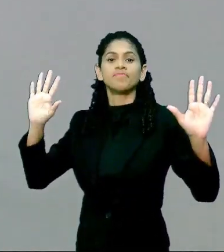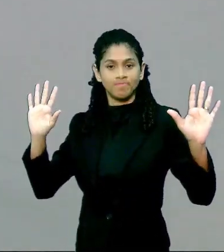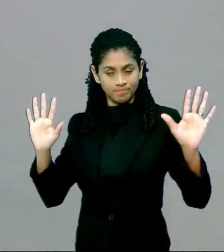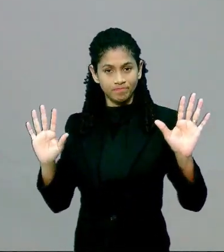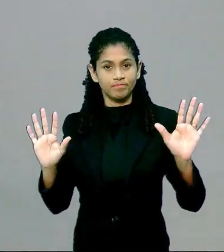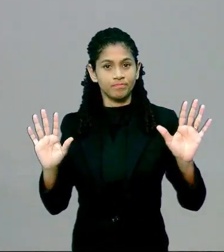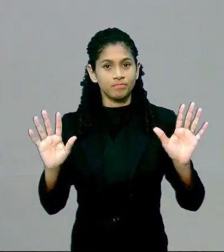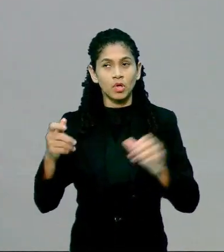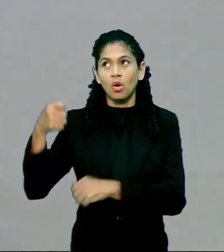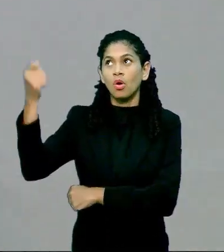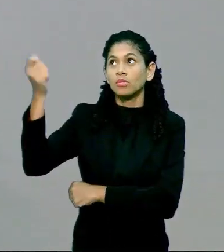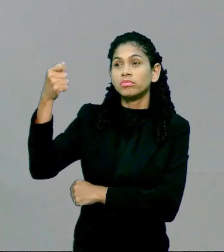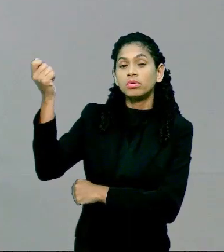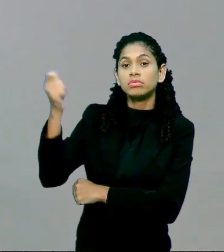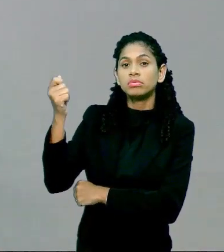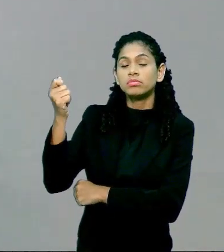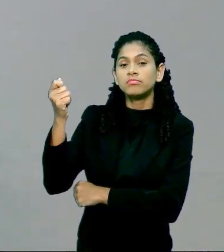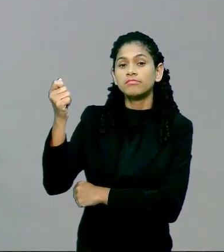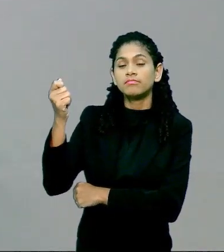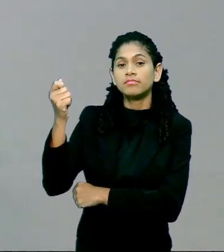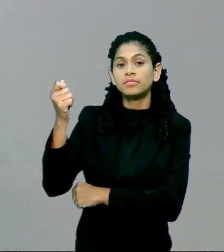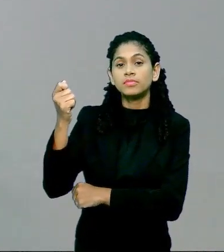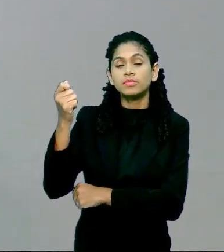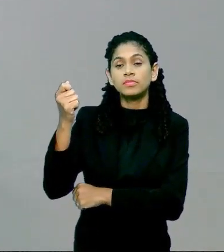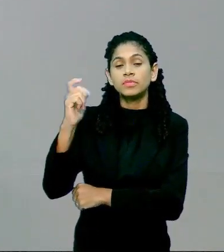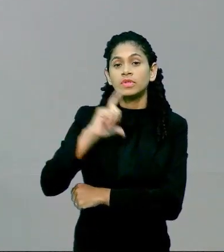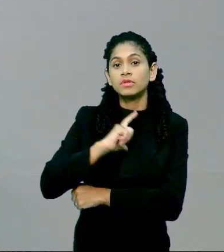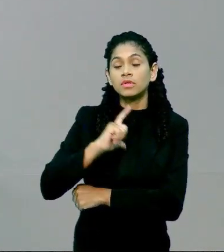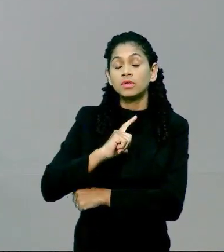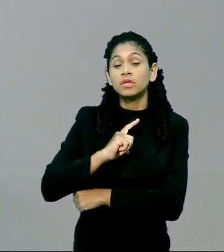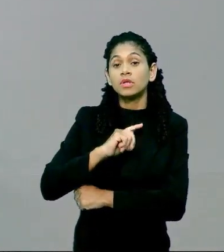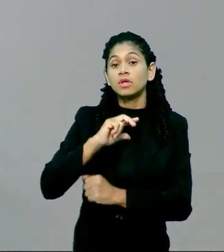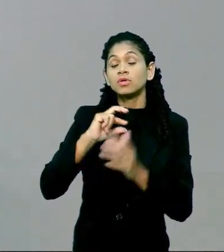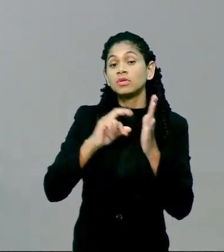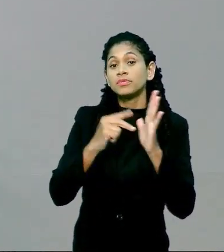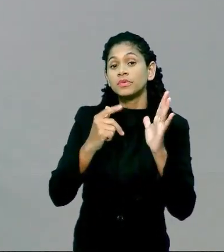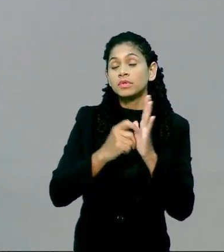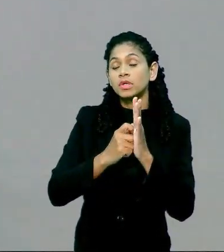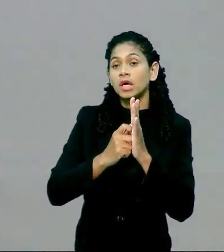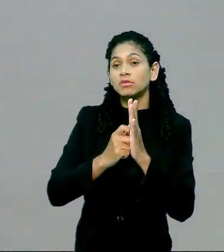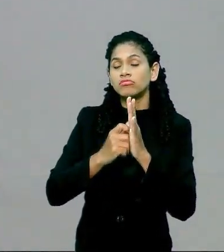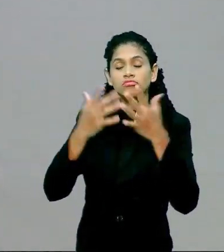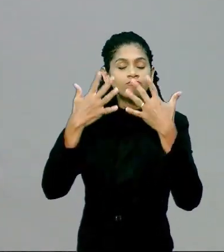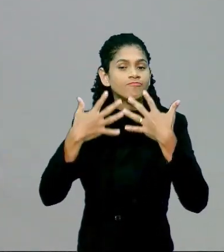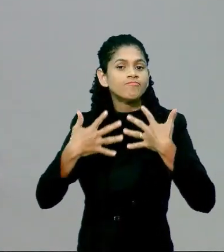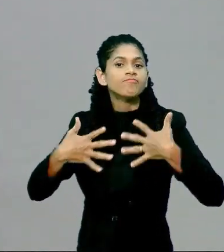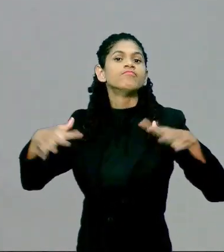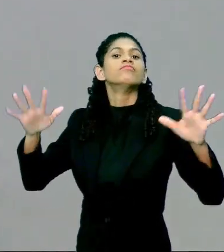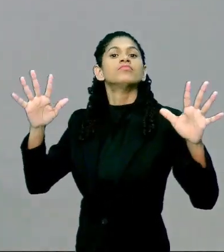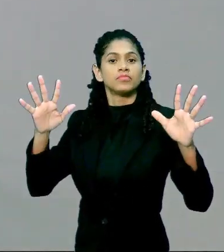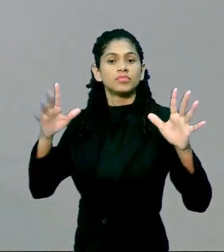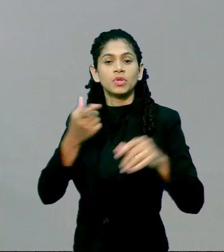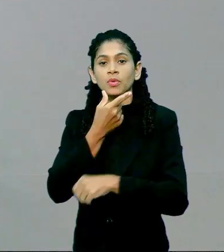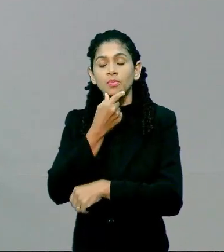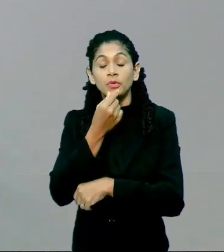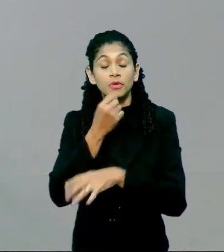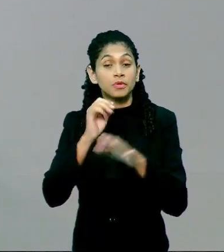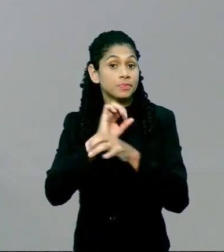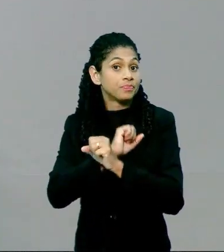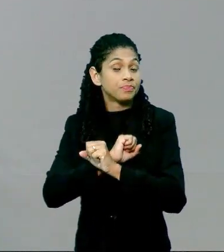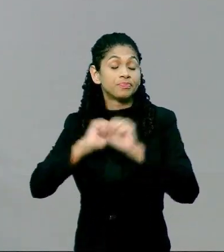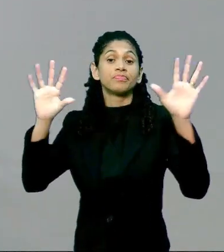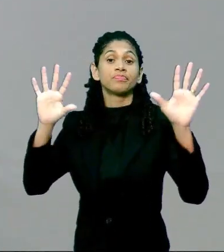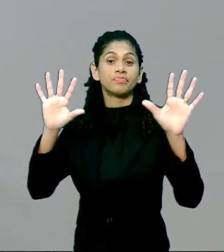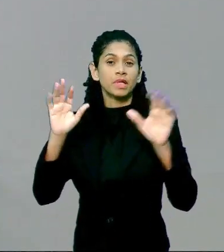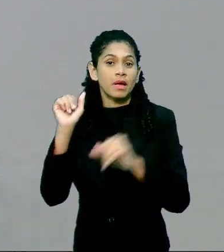pepeta, soltar pipa, é esse sentido de dar liberdade para voar. Então, aos meninos é dado liberdade, eles são livres, já